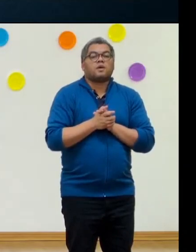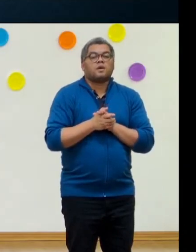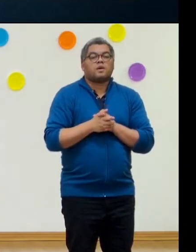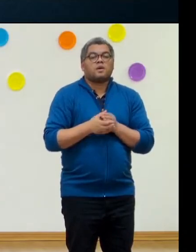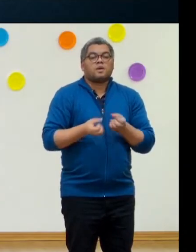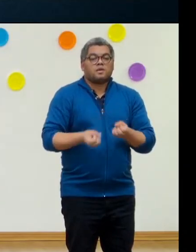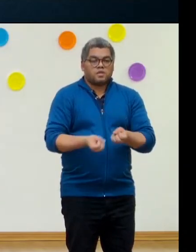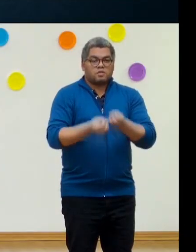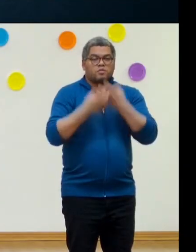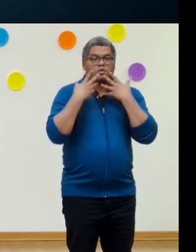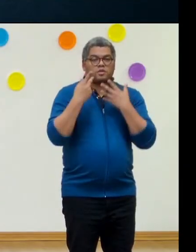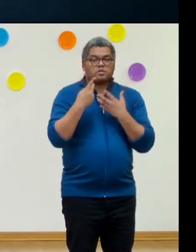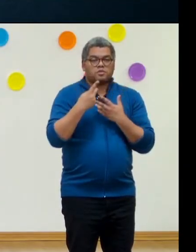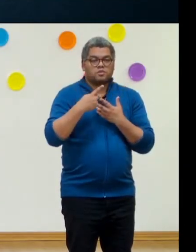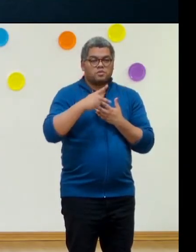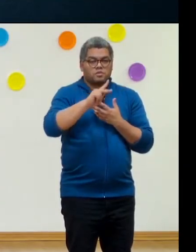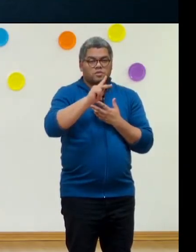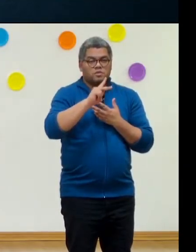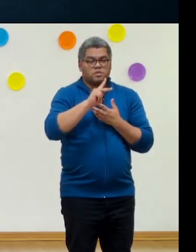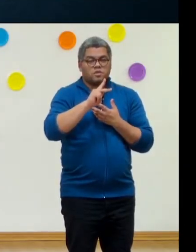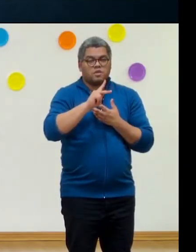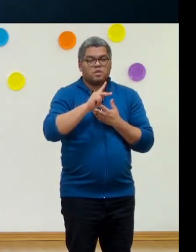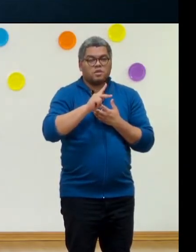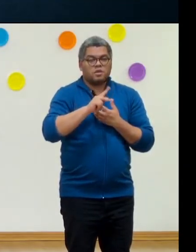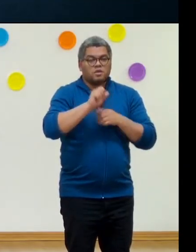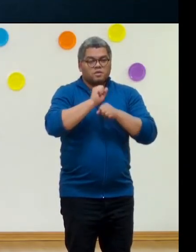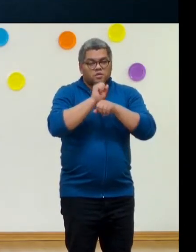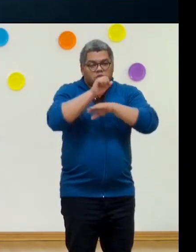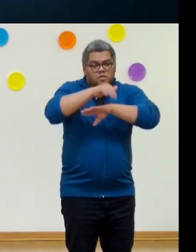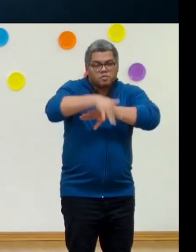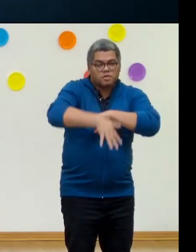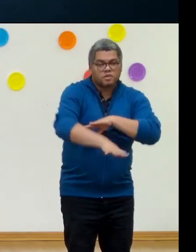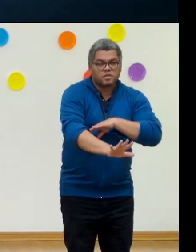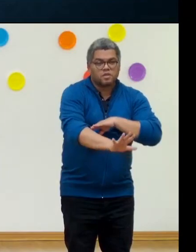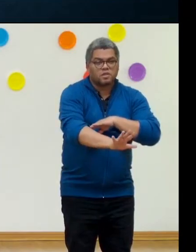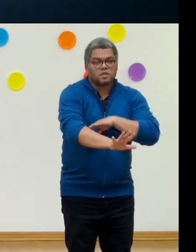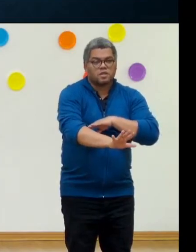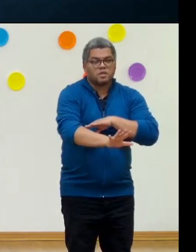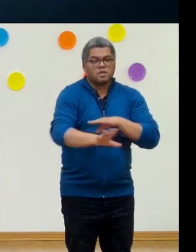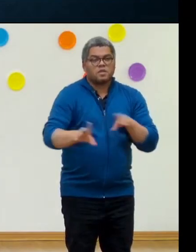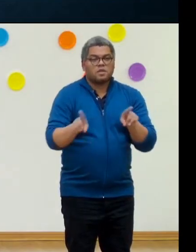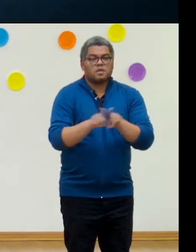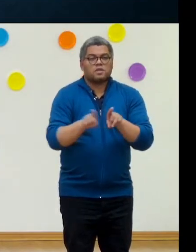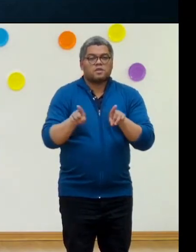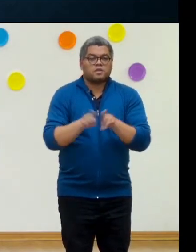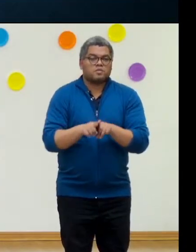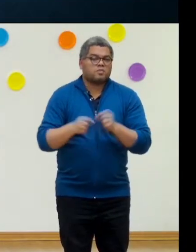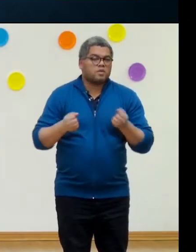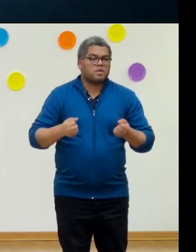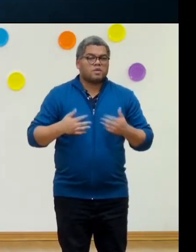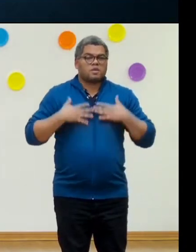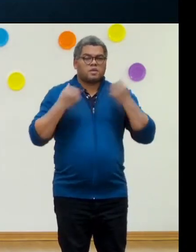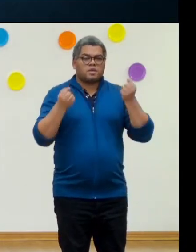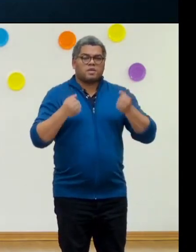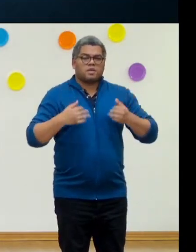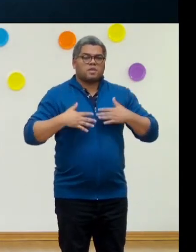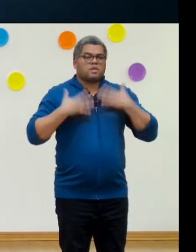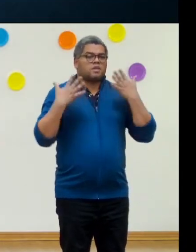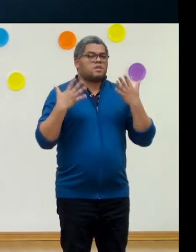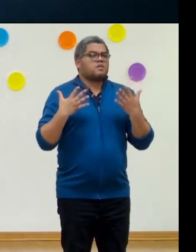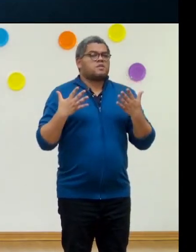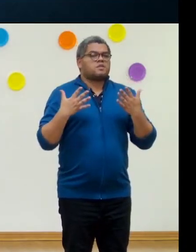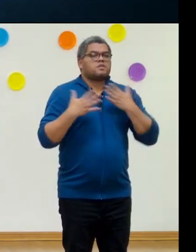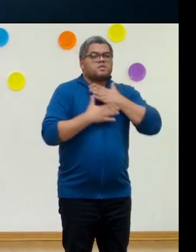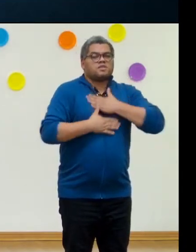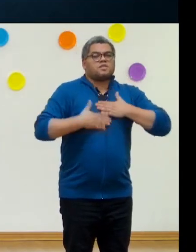e alegra-te com a mulher da tua mocidade. Opa, proibido para mais novos, sacie-se os seus seios. A Bíblia fala